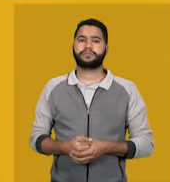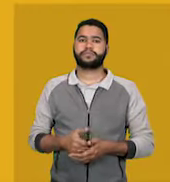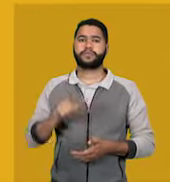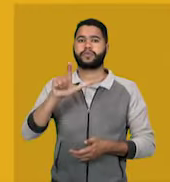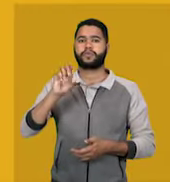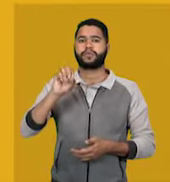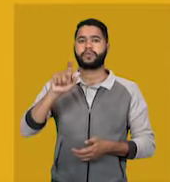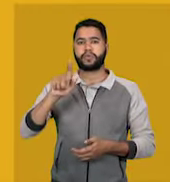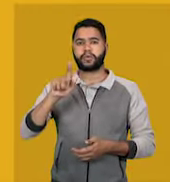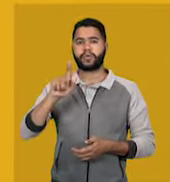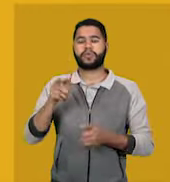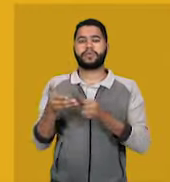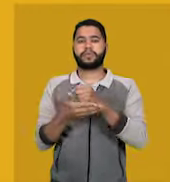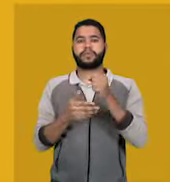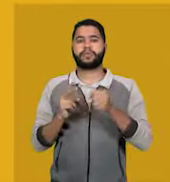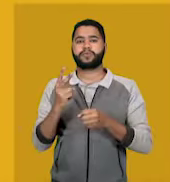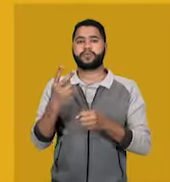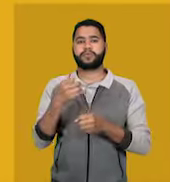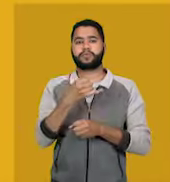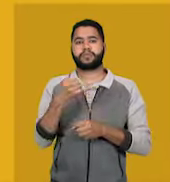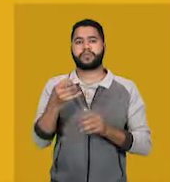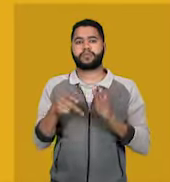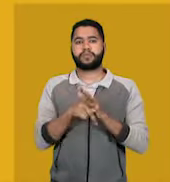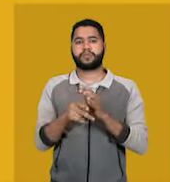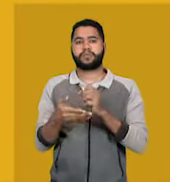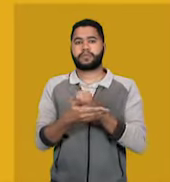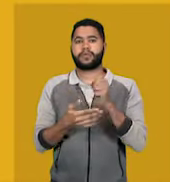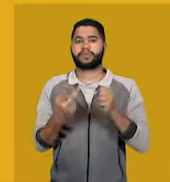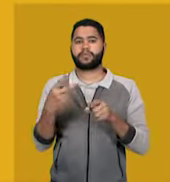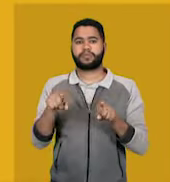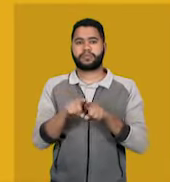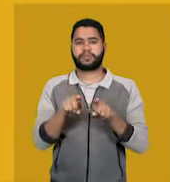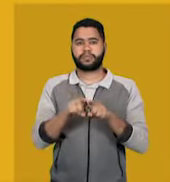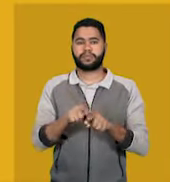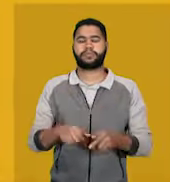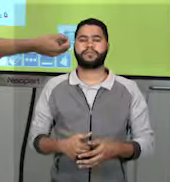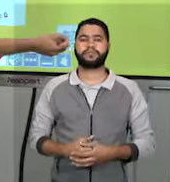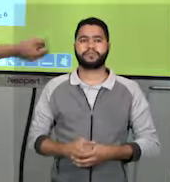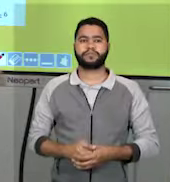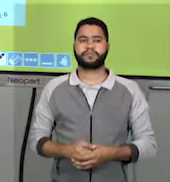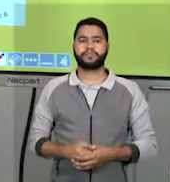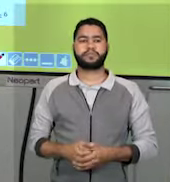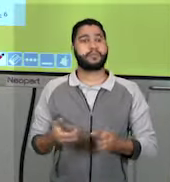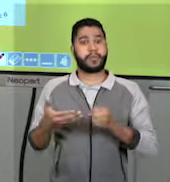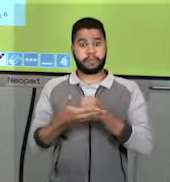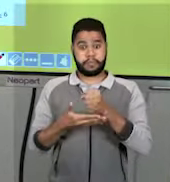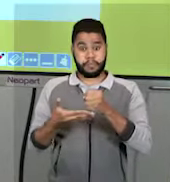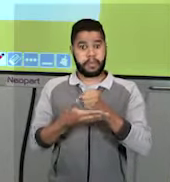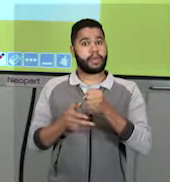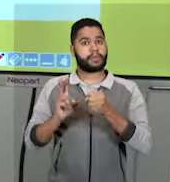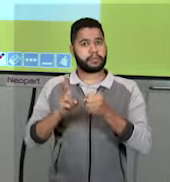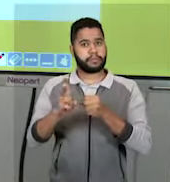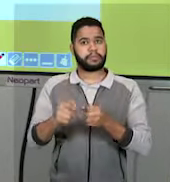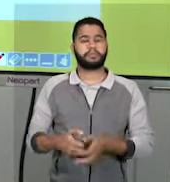Logaritmo de 5 na base 2, menos logaritmo de 6 na base 2 também. A base é a mesma.